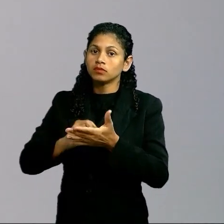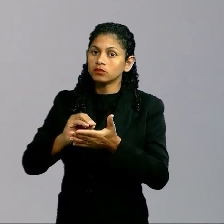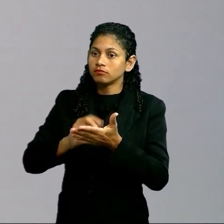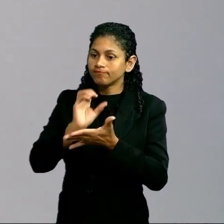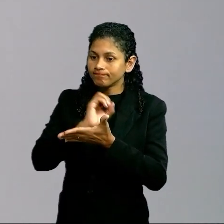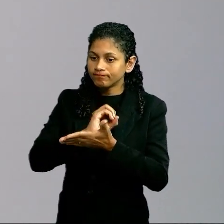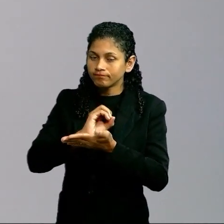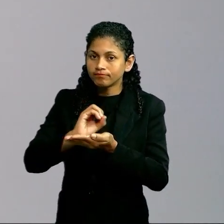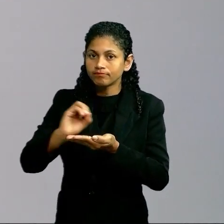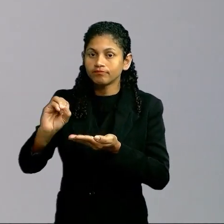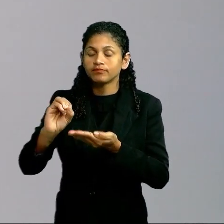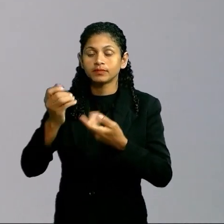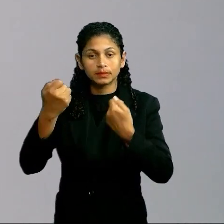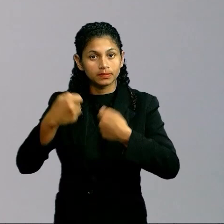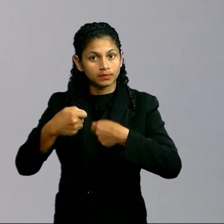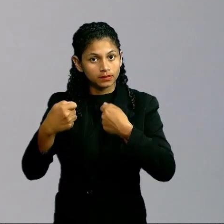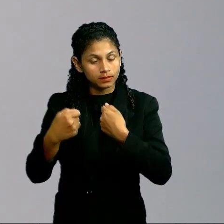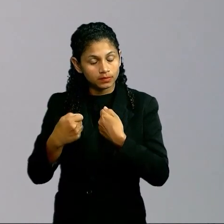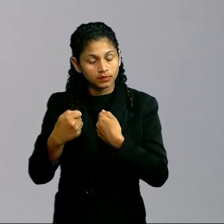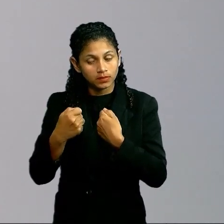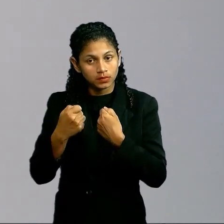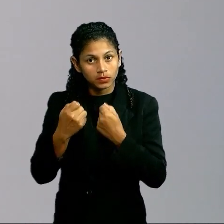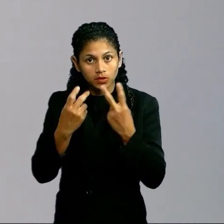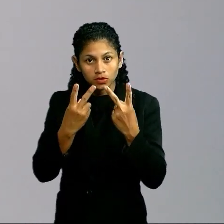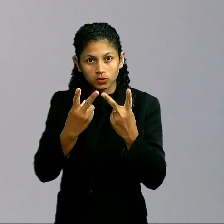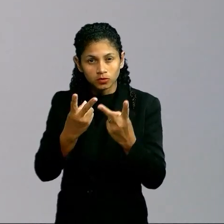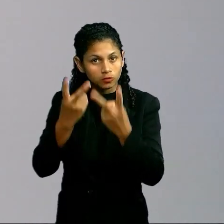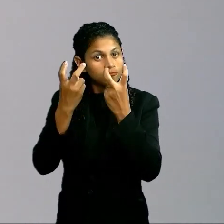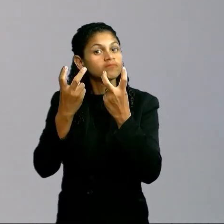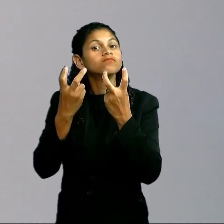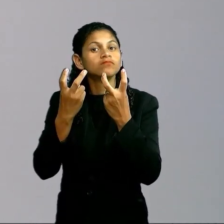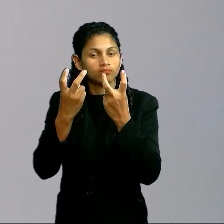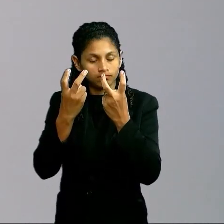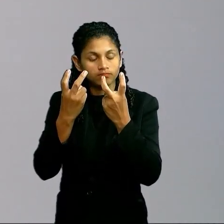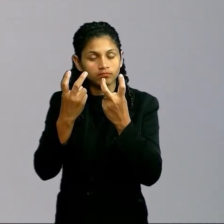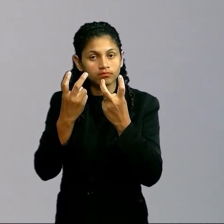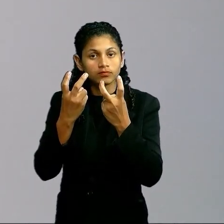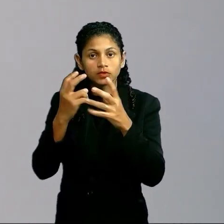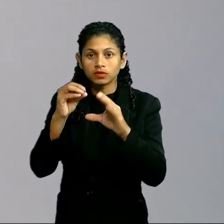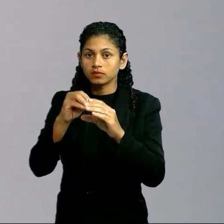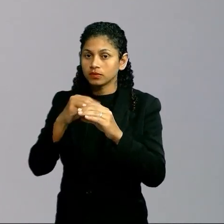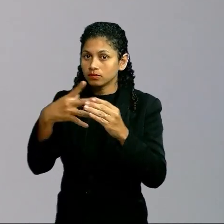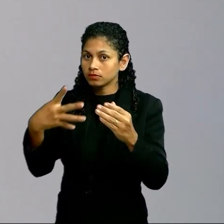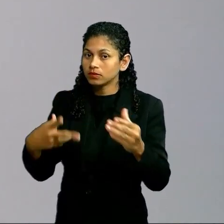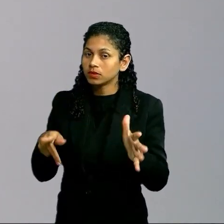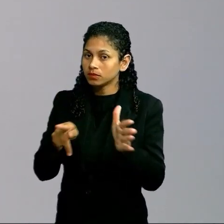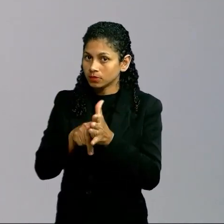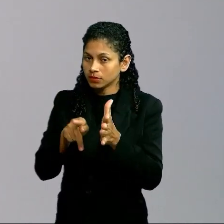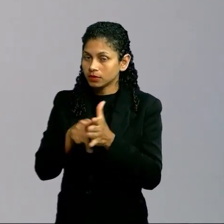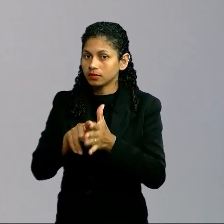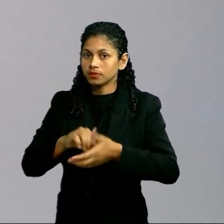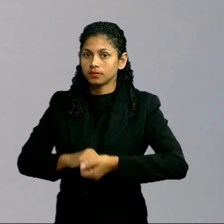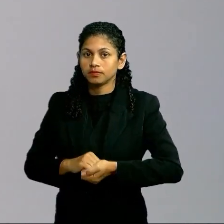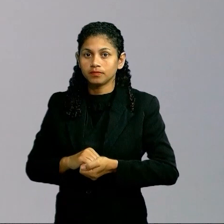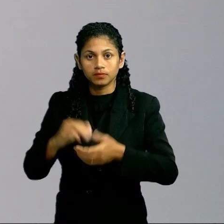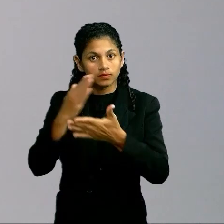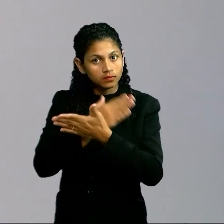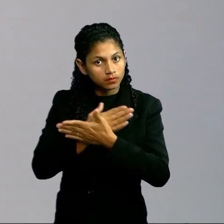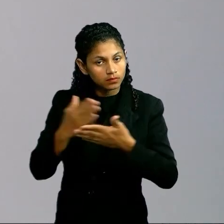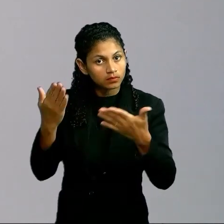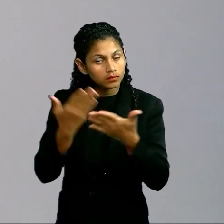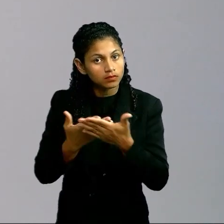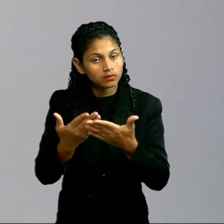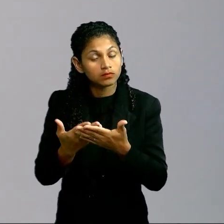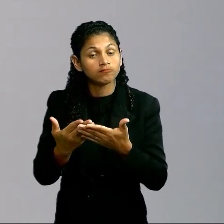aí às exceções. Então, vamos lá. Para começar a aula de hoje, eu separei